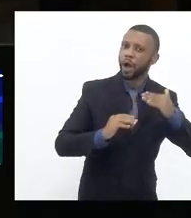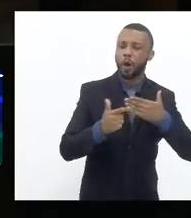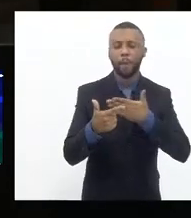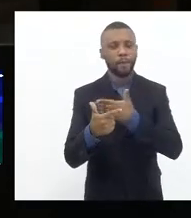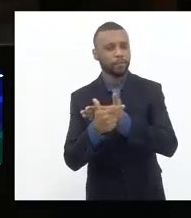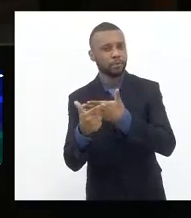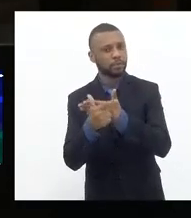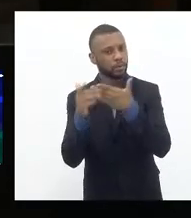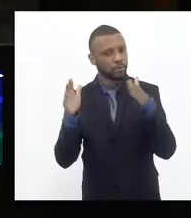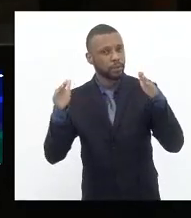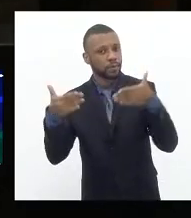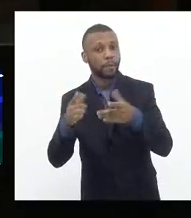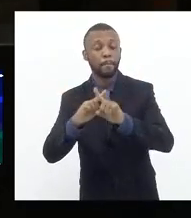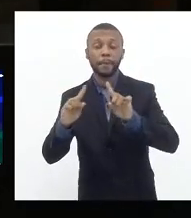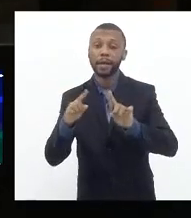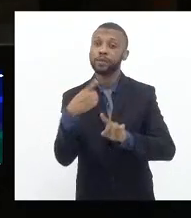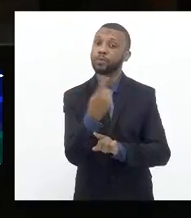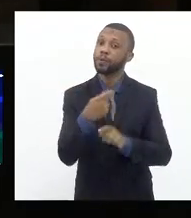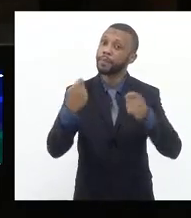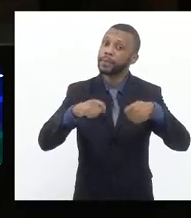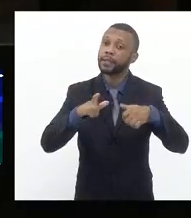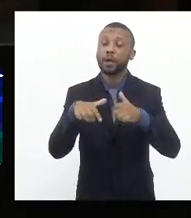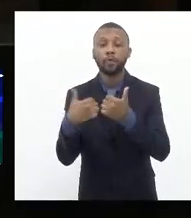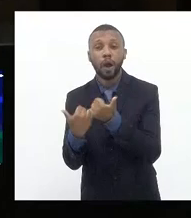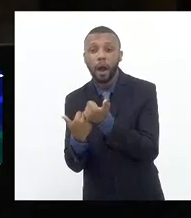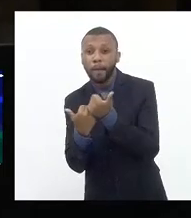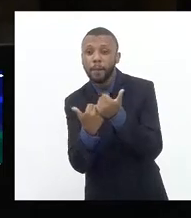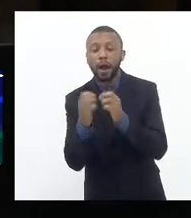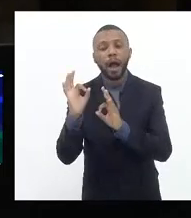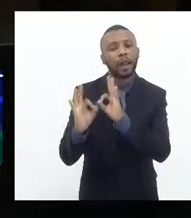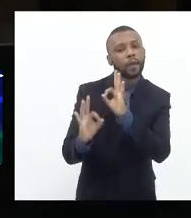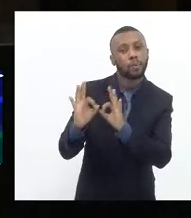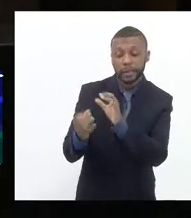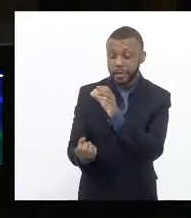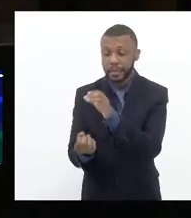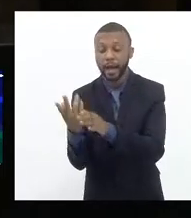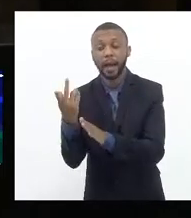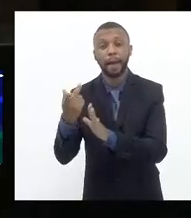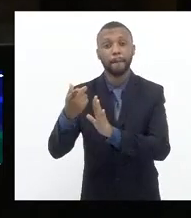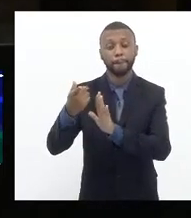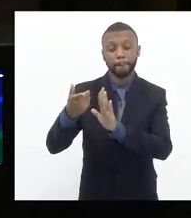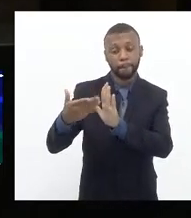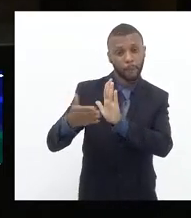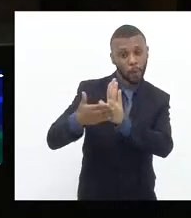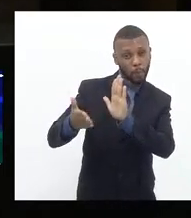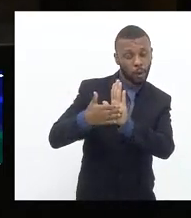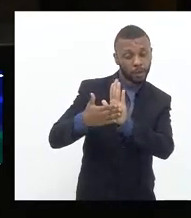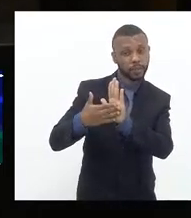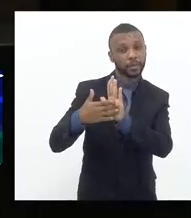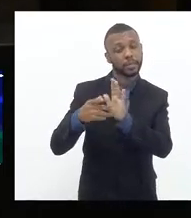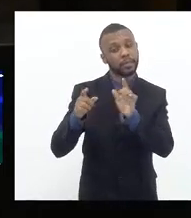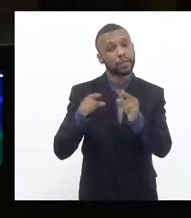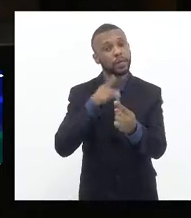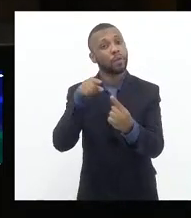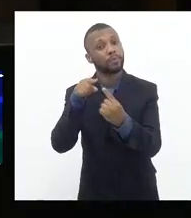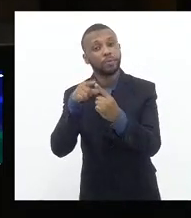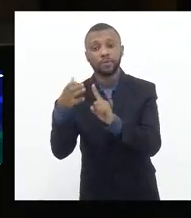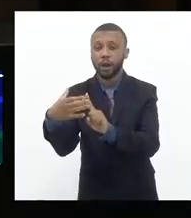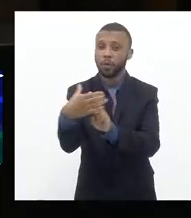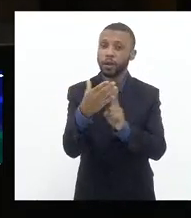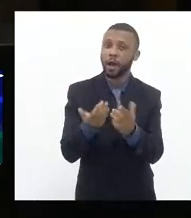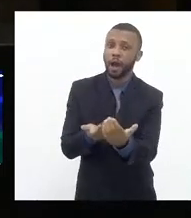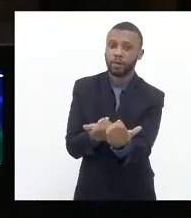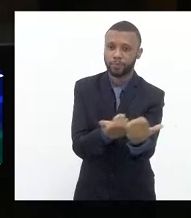precisa aportar dentro dessa casa medidas que possam acolher essa juventude. Enfim, a gente já tem aí